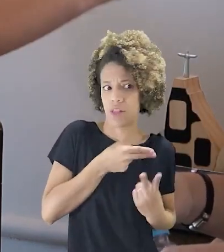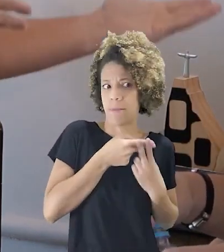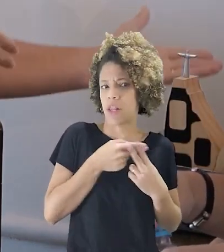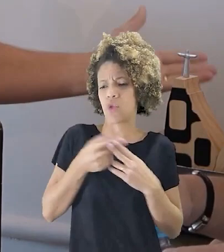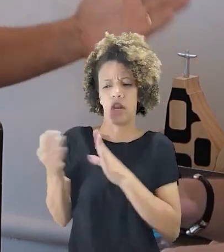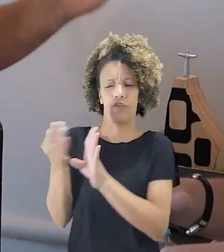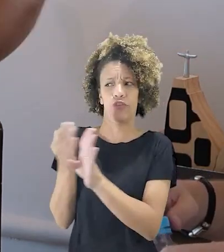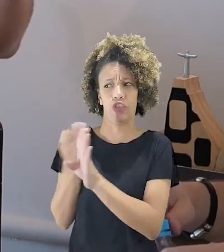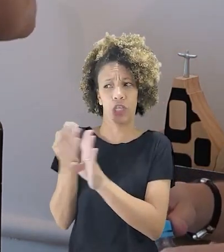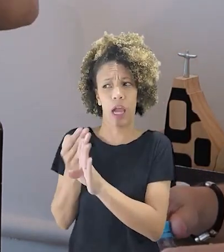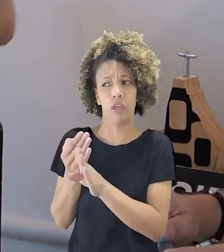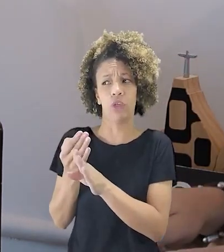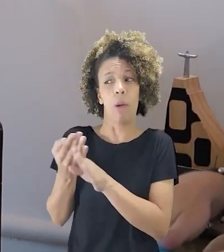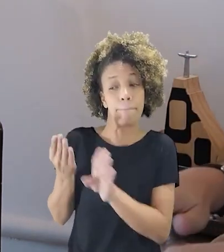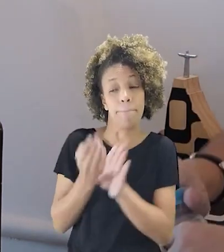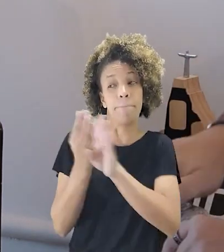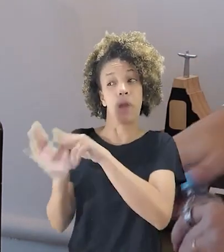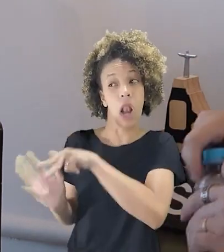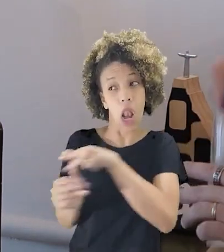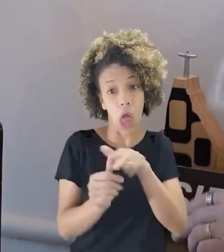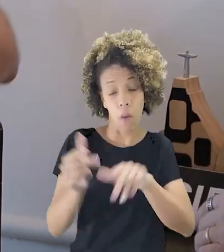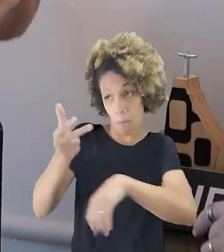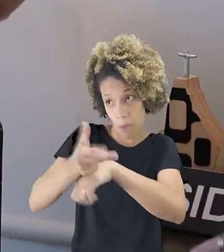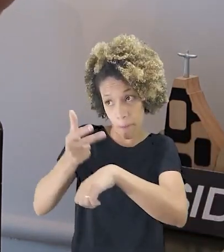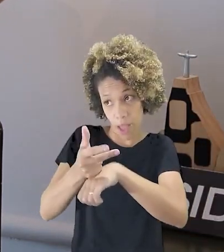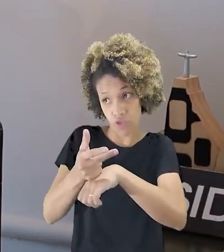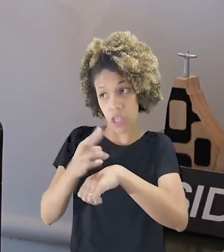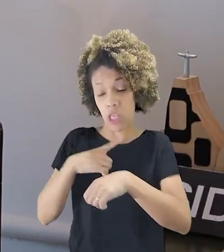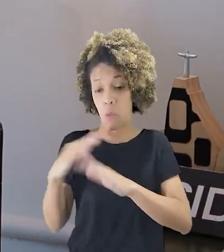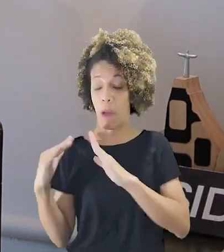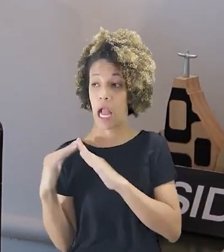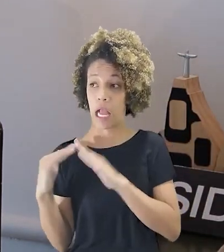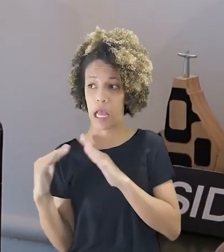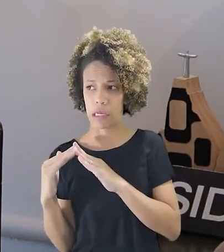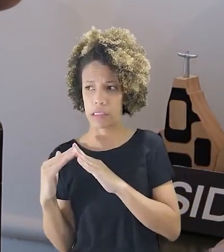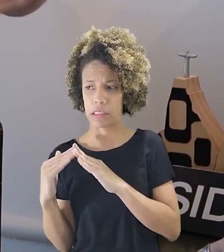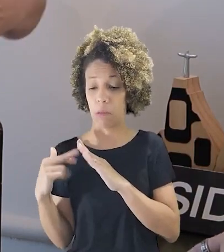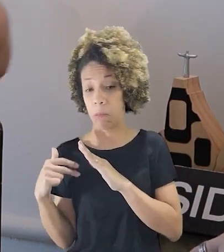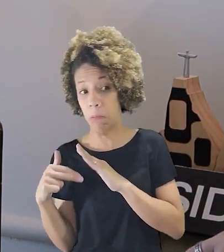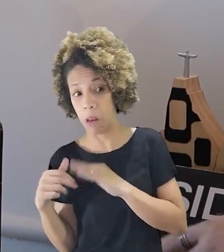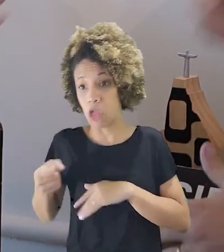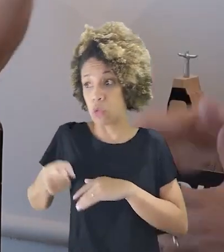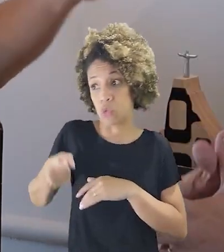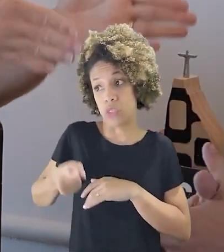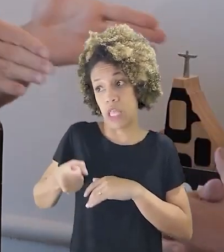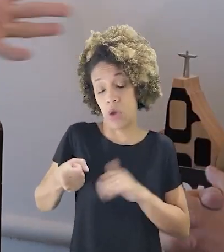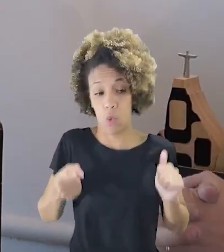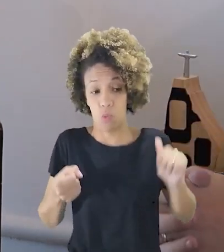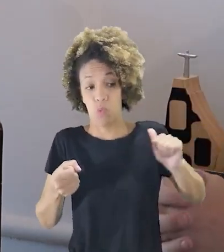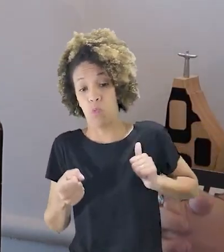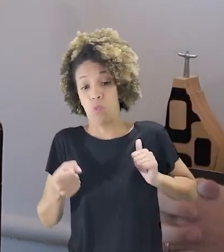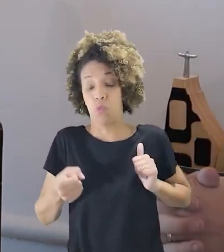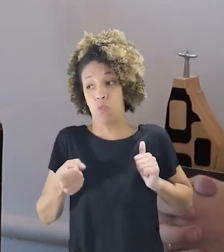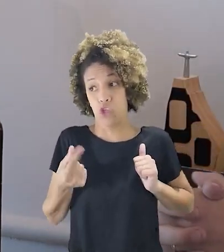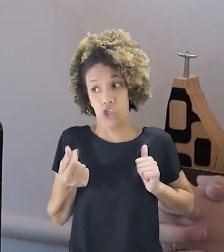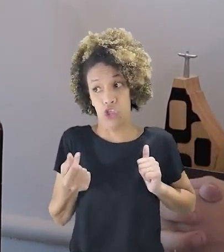por escândalos de corrupção, uma imagem que possivelmente mostrava ele saindo de uma casa, de um escritório com um saco de dinheiro, possivelmente com um saco de